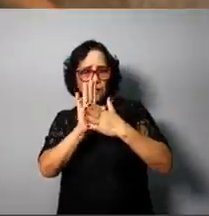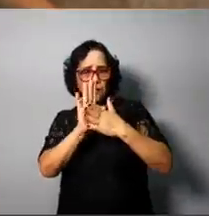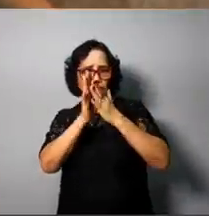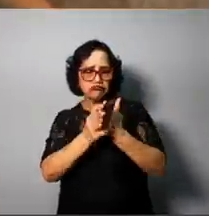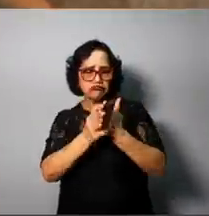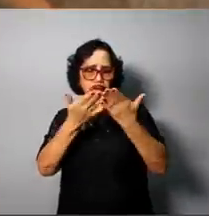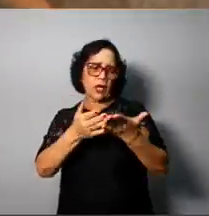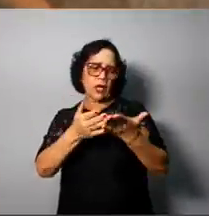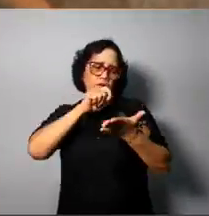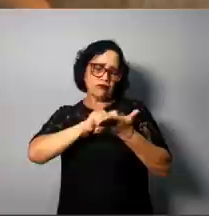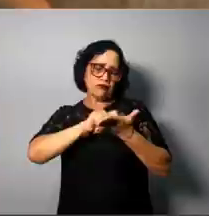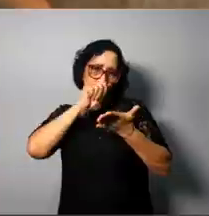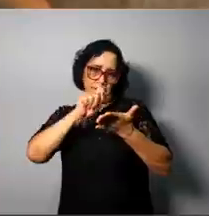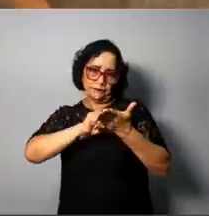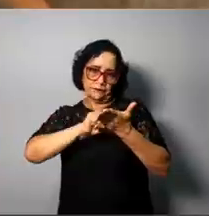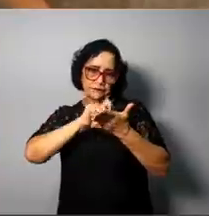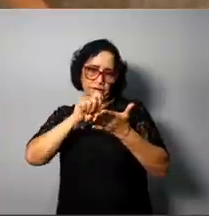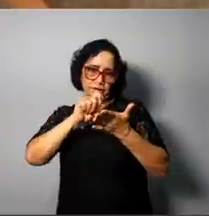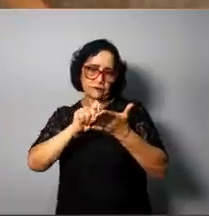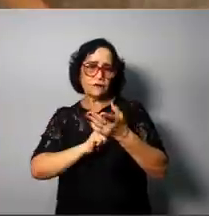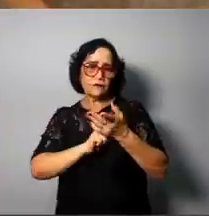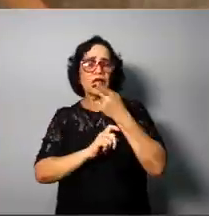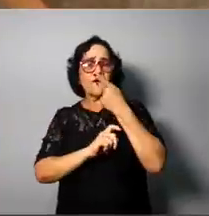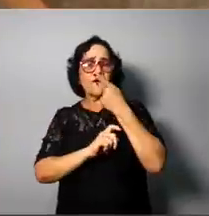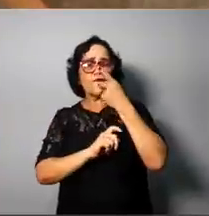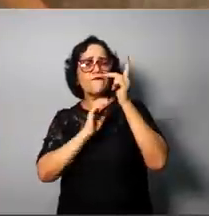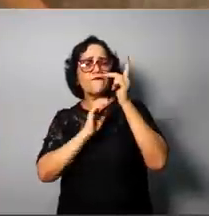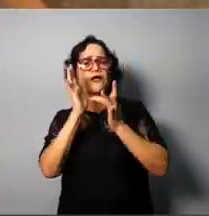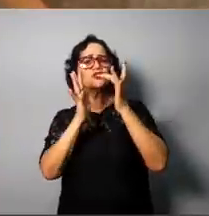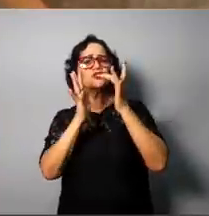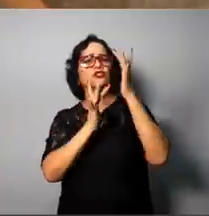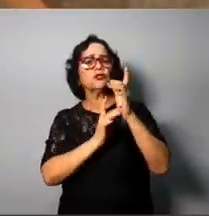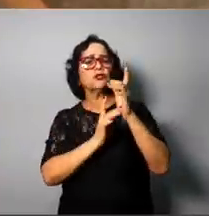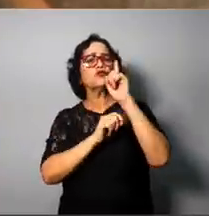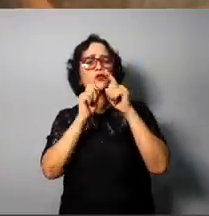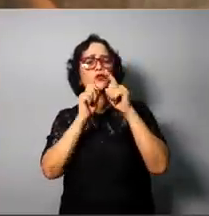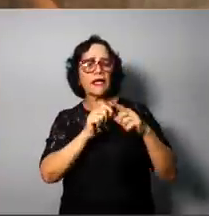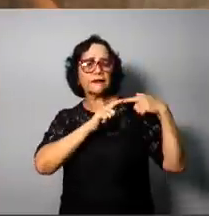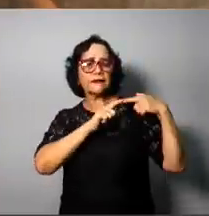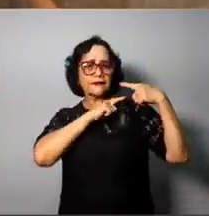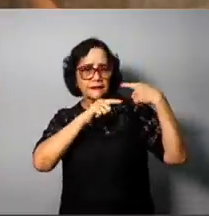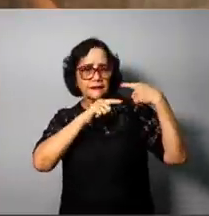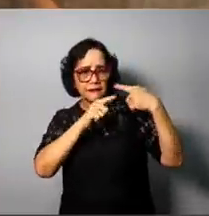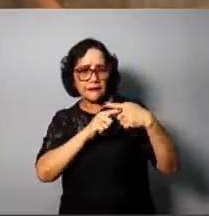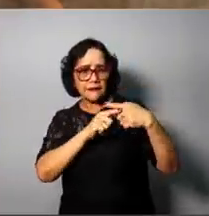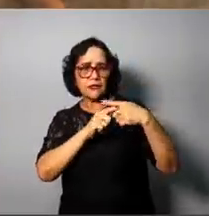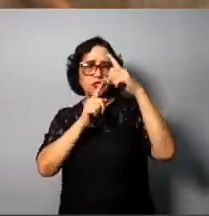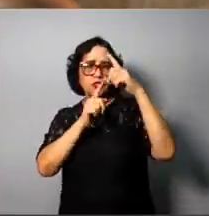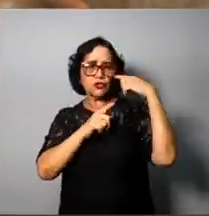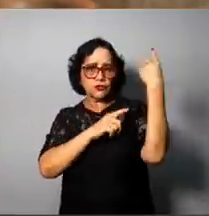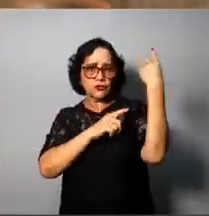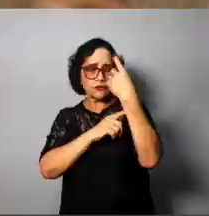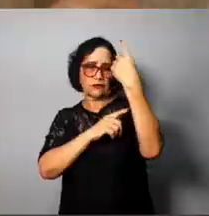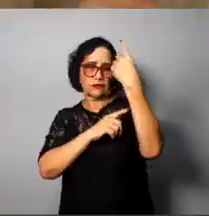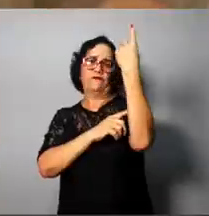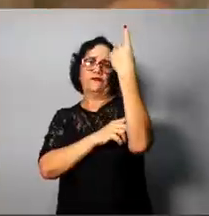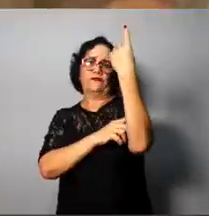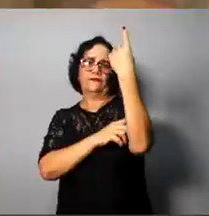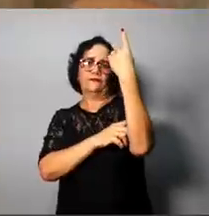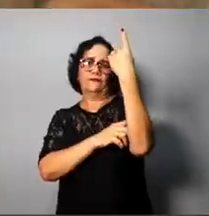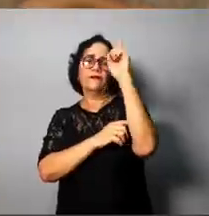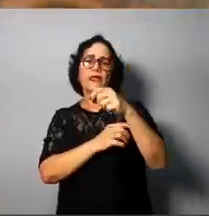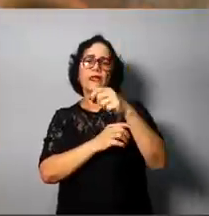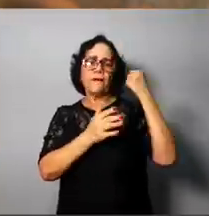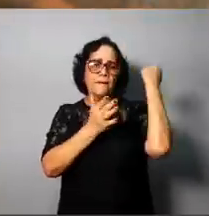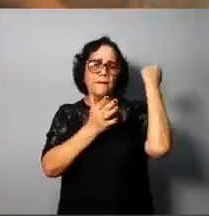diz respeito a seu filho, descendente de Davi segundo a carne, autenticado como